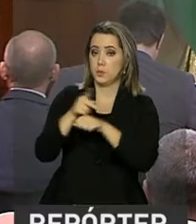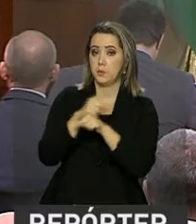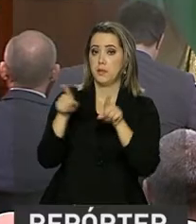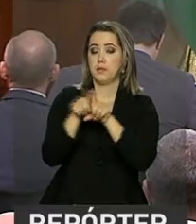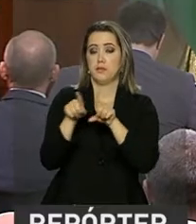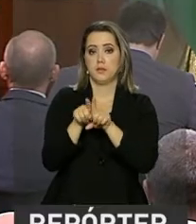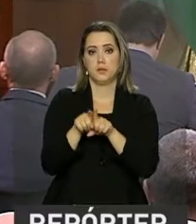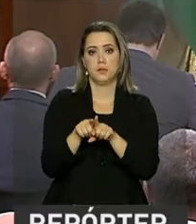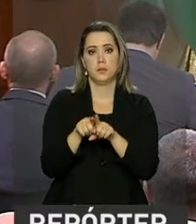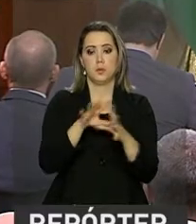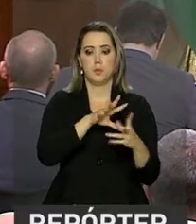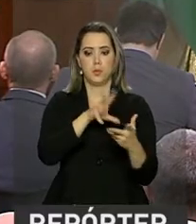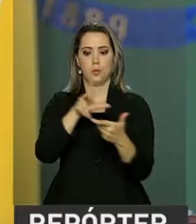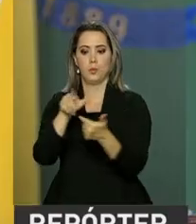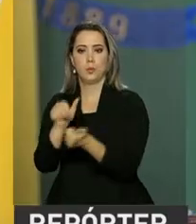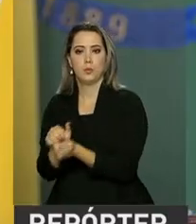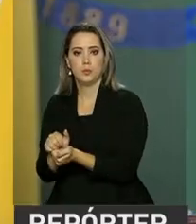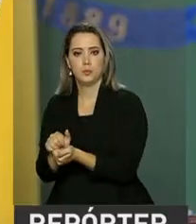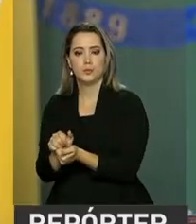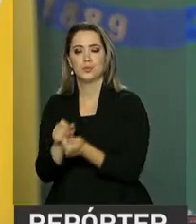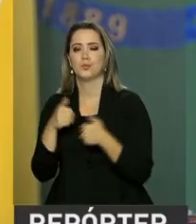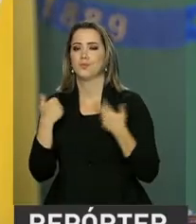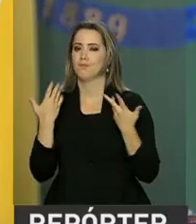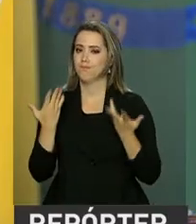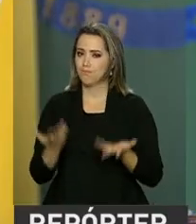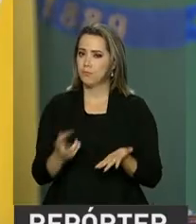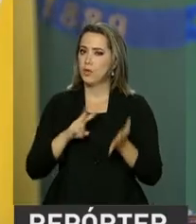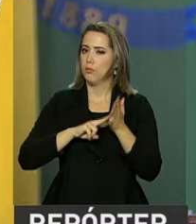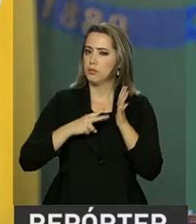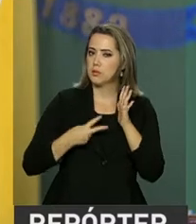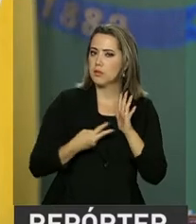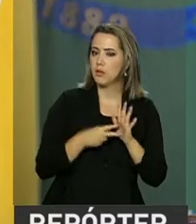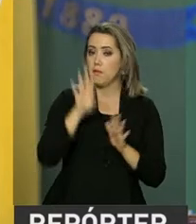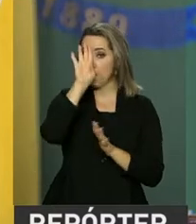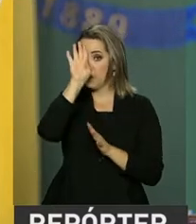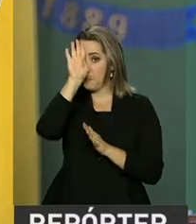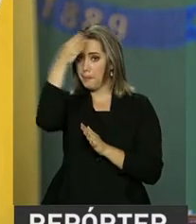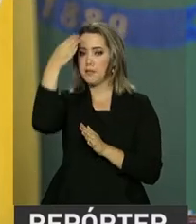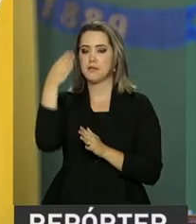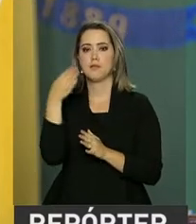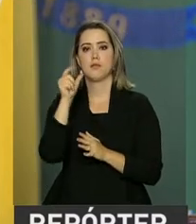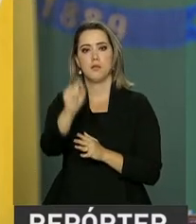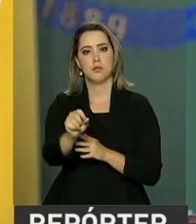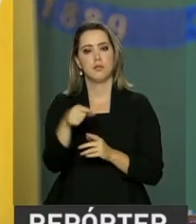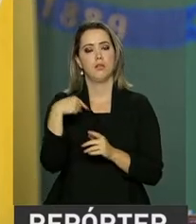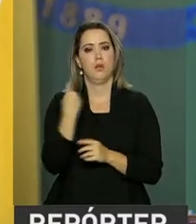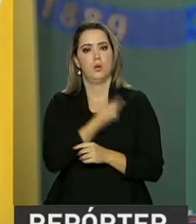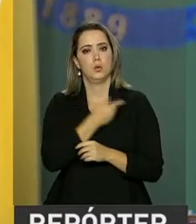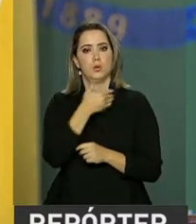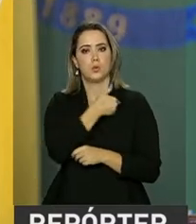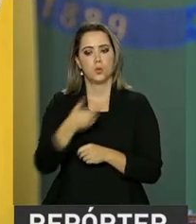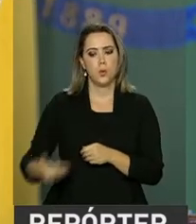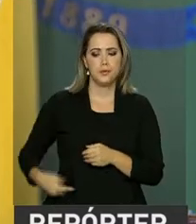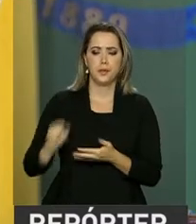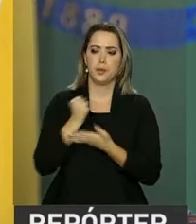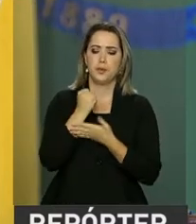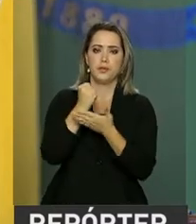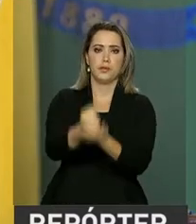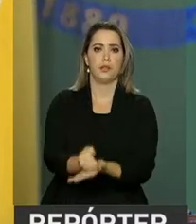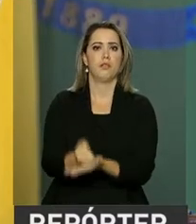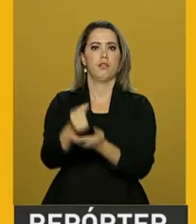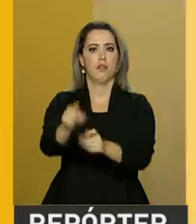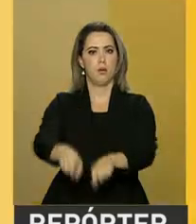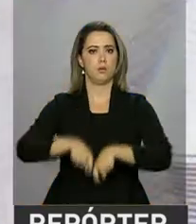para o mundo daí o sentido de prioridade que nós o governo dedica ao